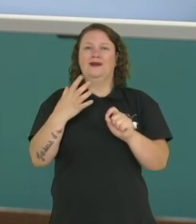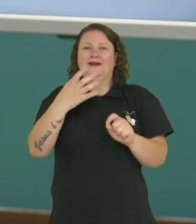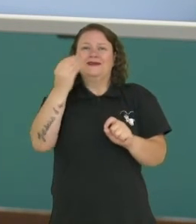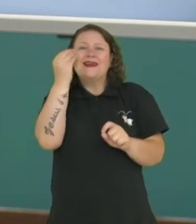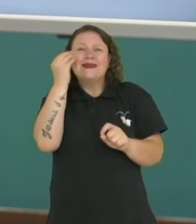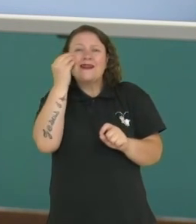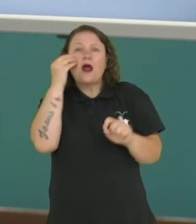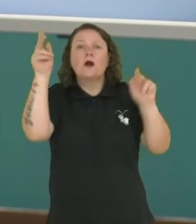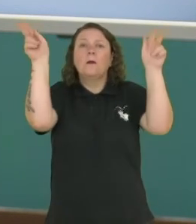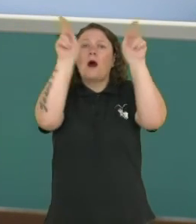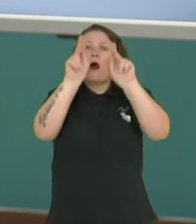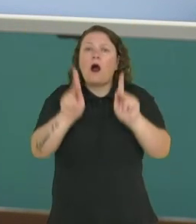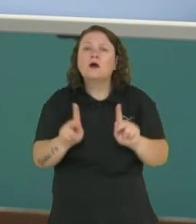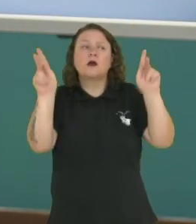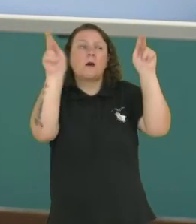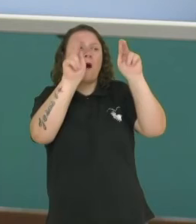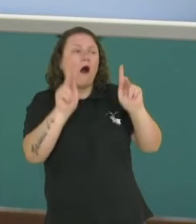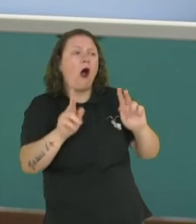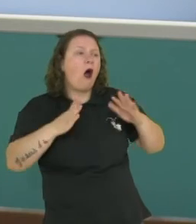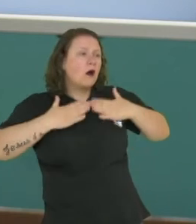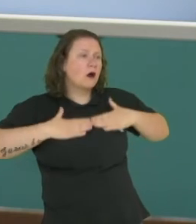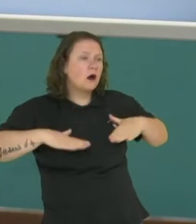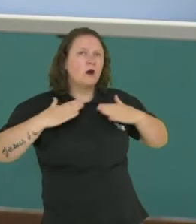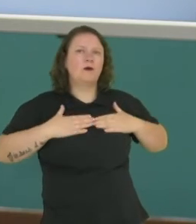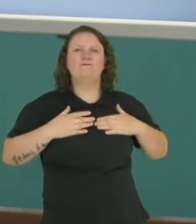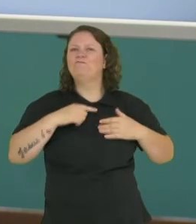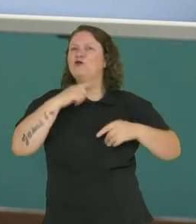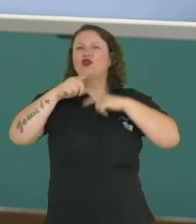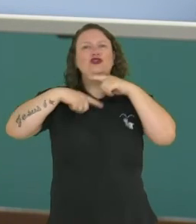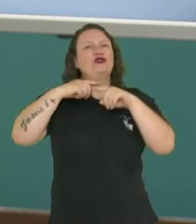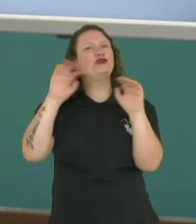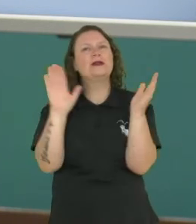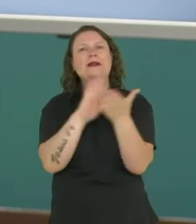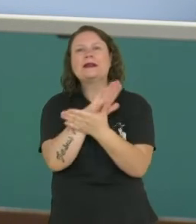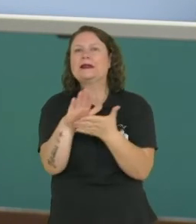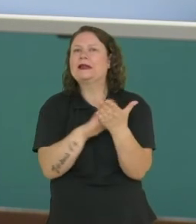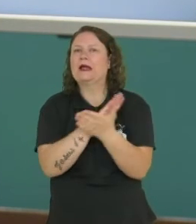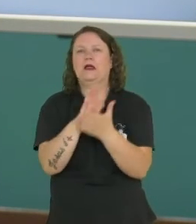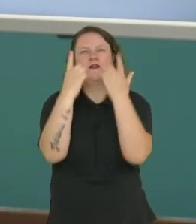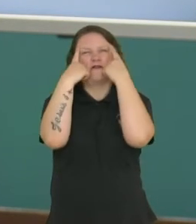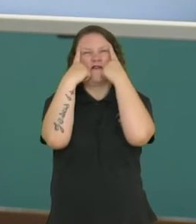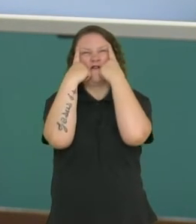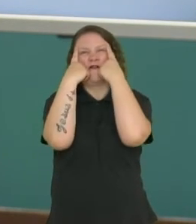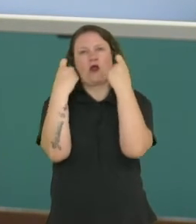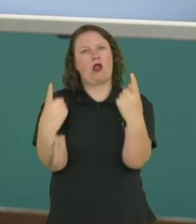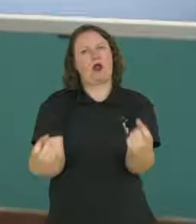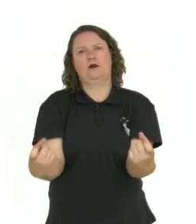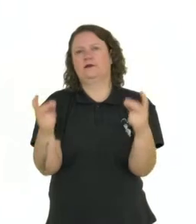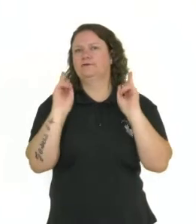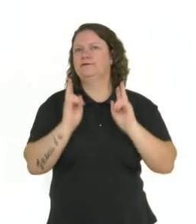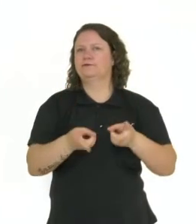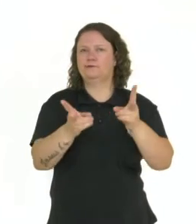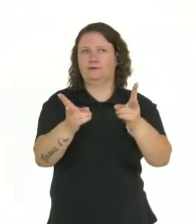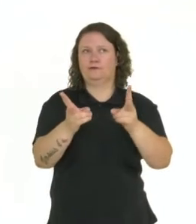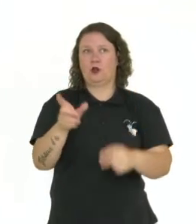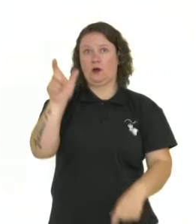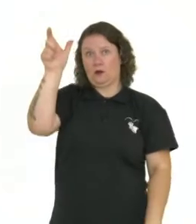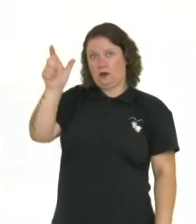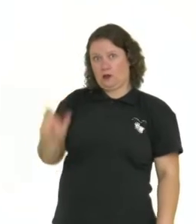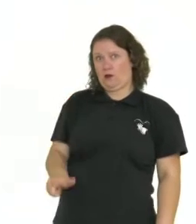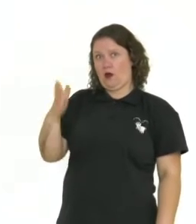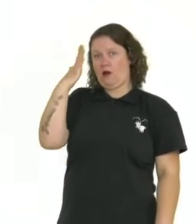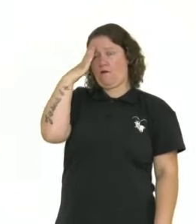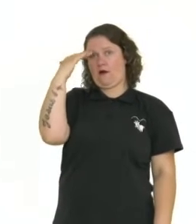mas teve violência, né, no meio disso aí também. Muito bem. E uma pessoa que ficou famosa, né, nesse